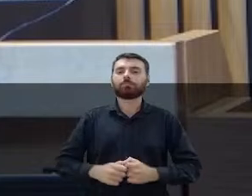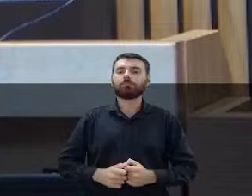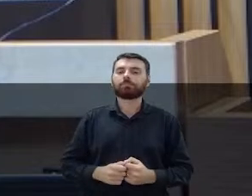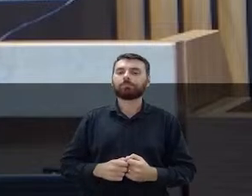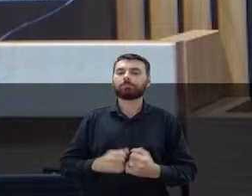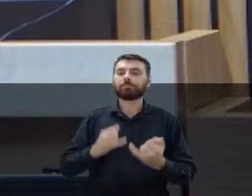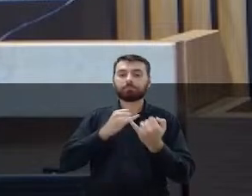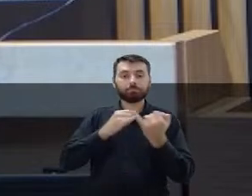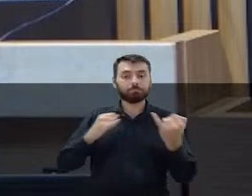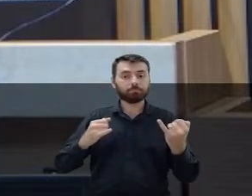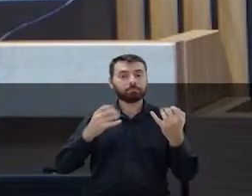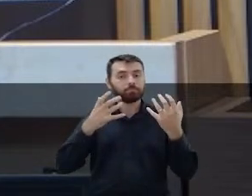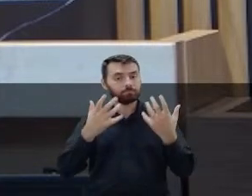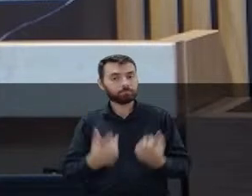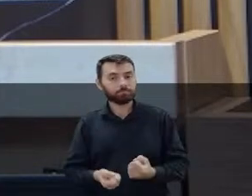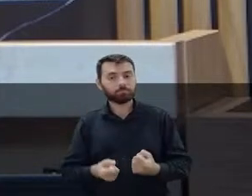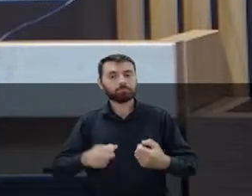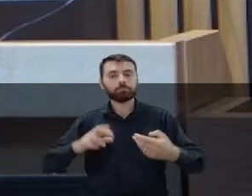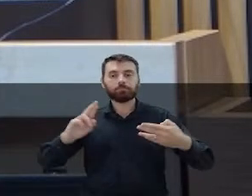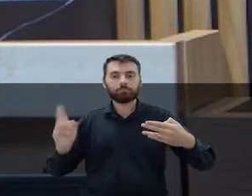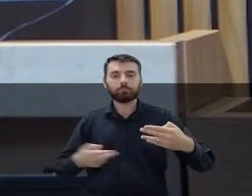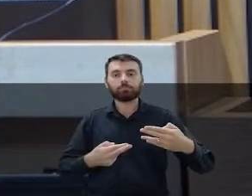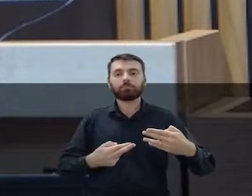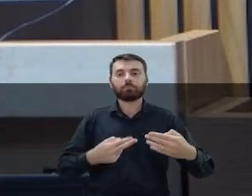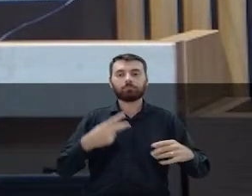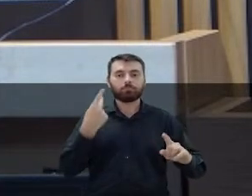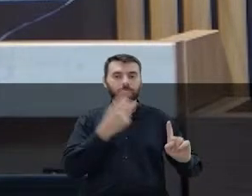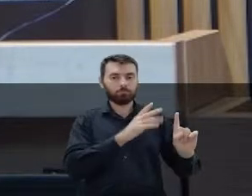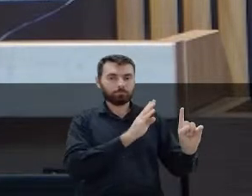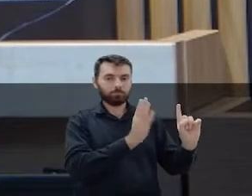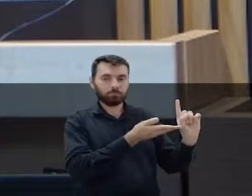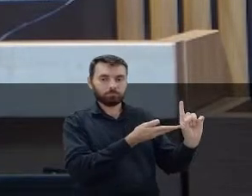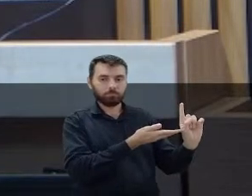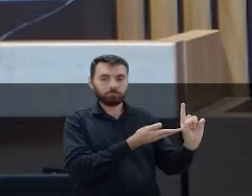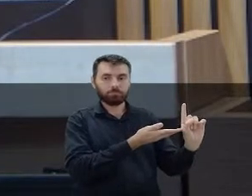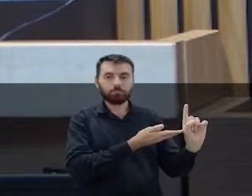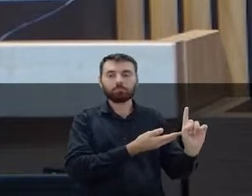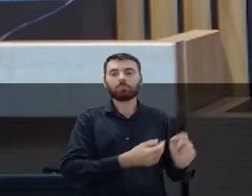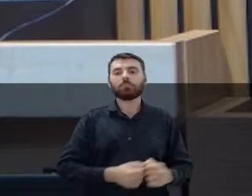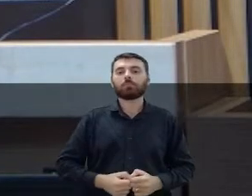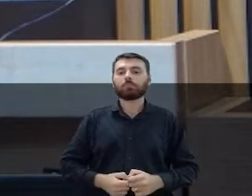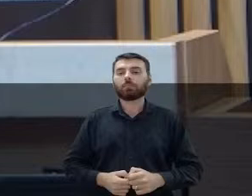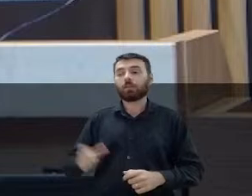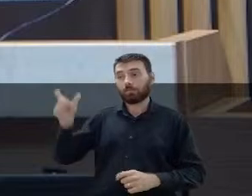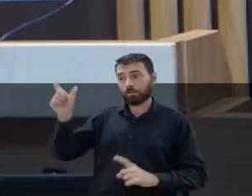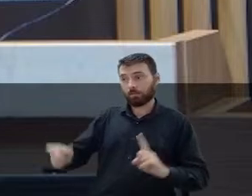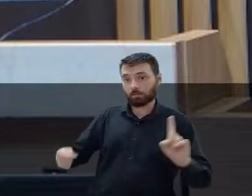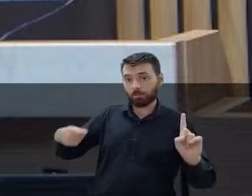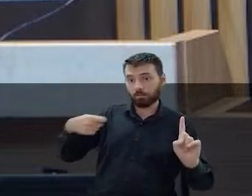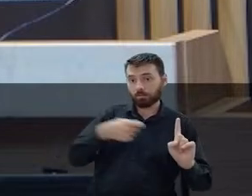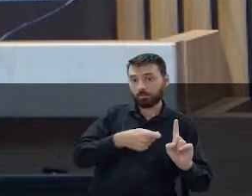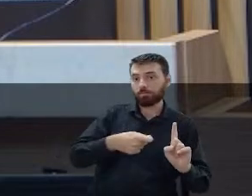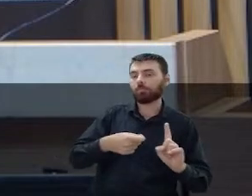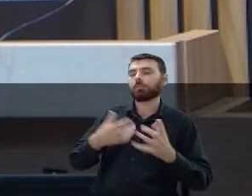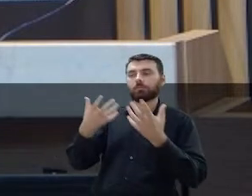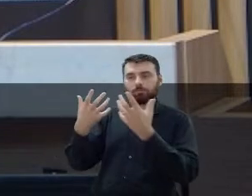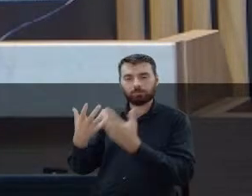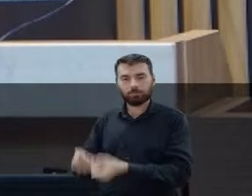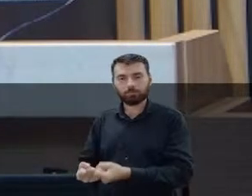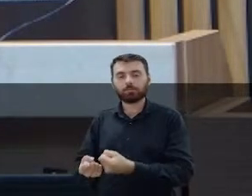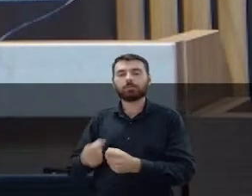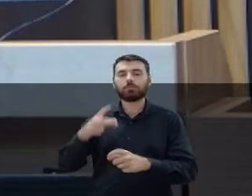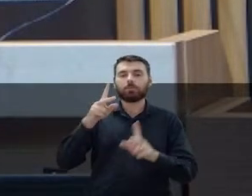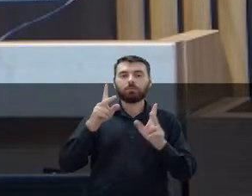parcial provimento ao recurso da reclamada e dar provimento ao recurso das reclamantes nos termos do voto do